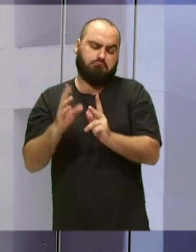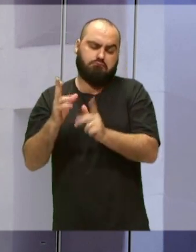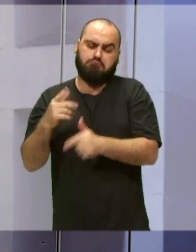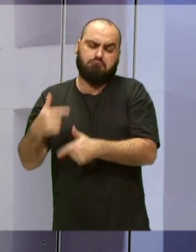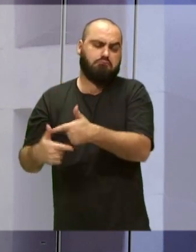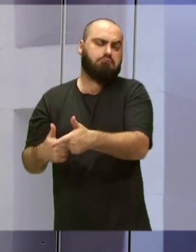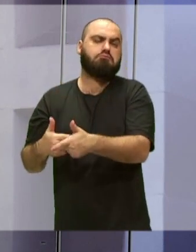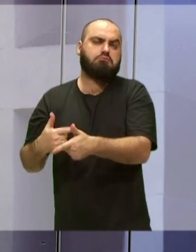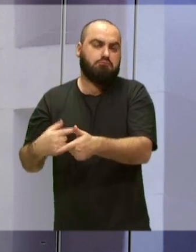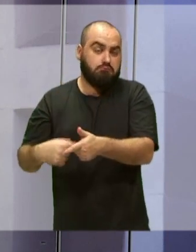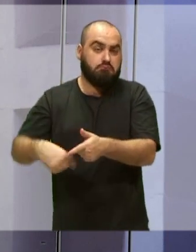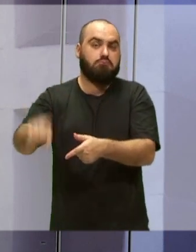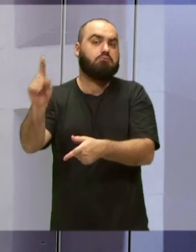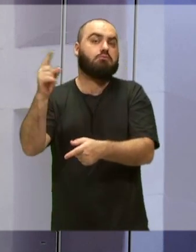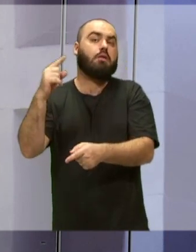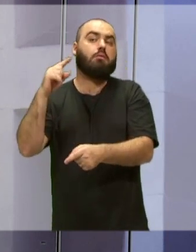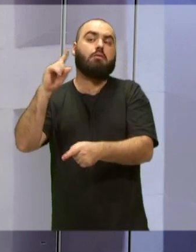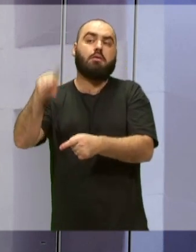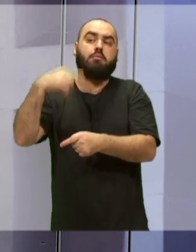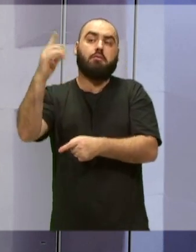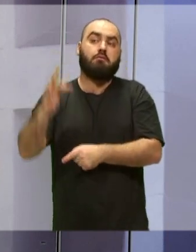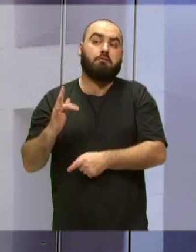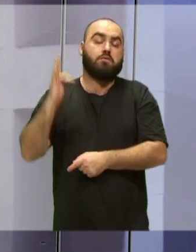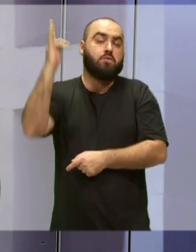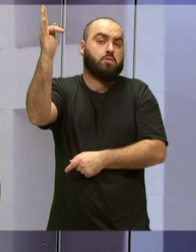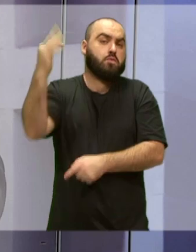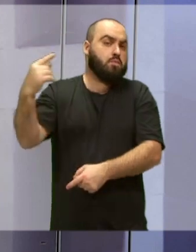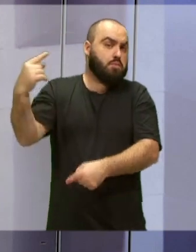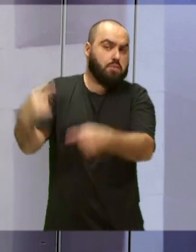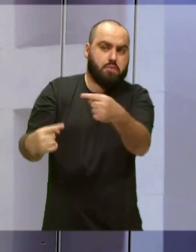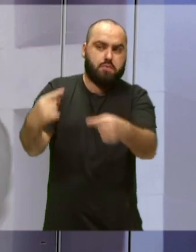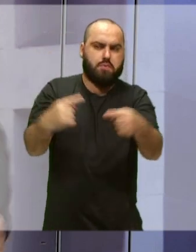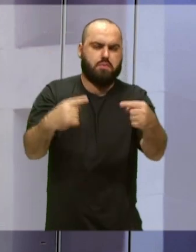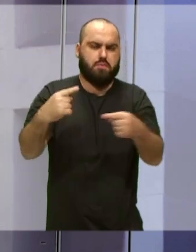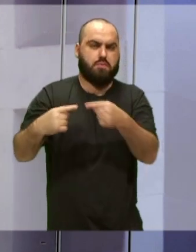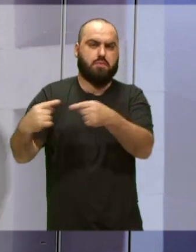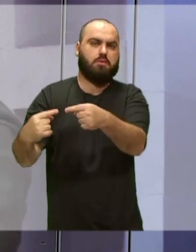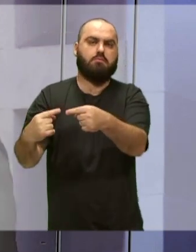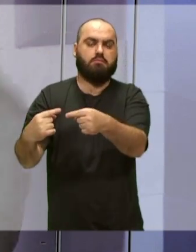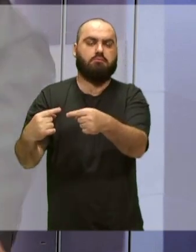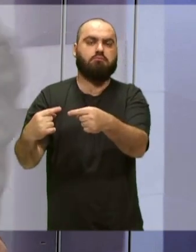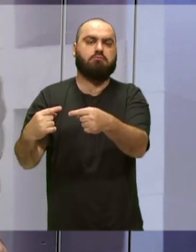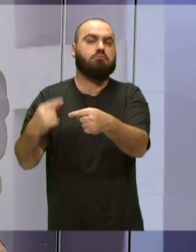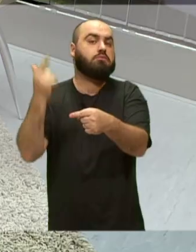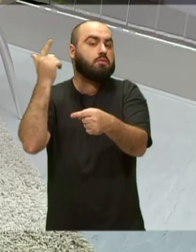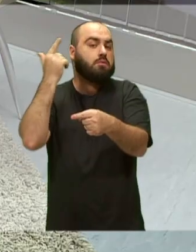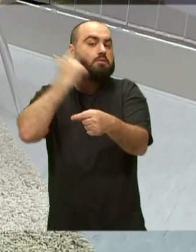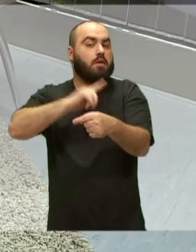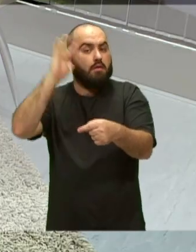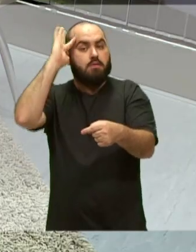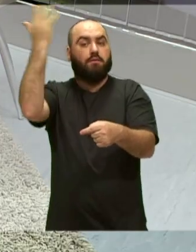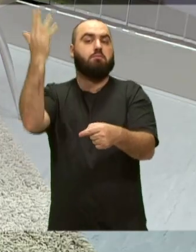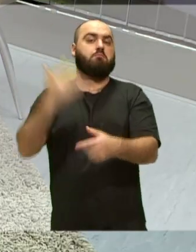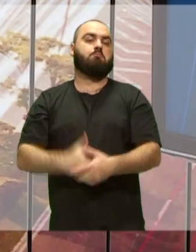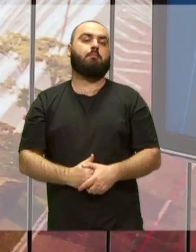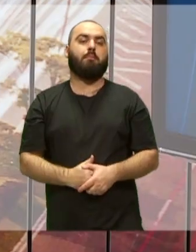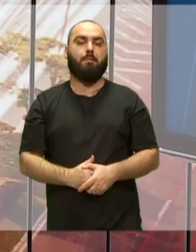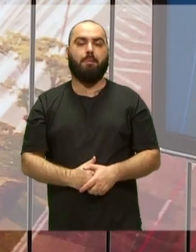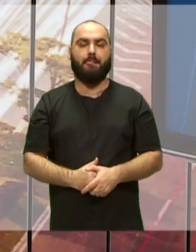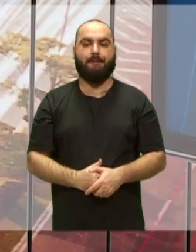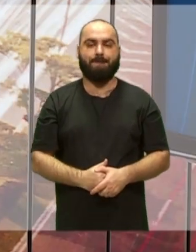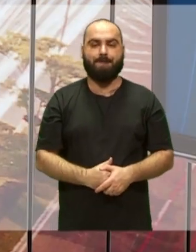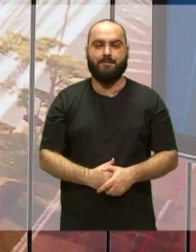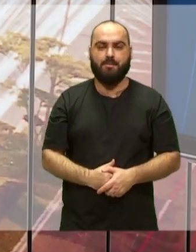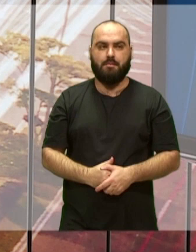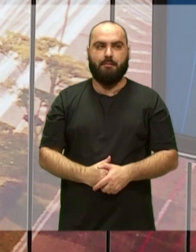a gente vai discutir obviamente lá na frente uma vez só obviamente e a gente chega e resolve aquilo que precisa Vereador a gente precisa